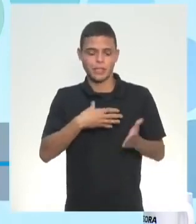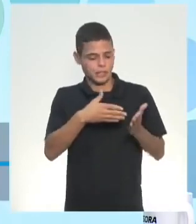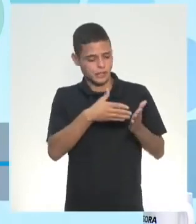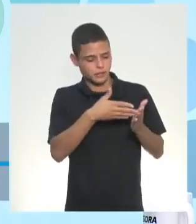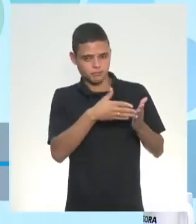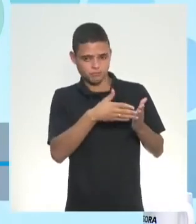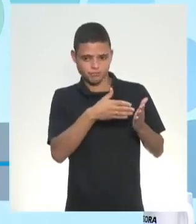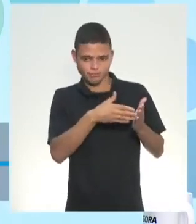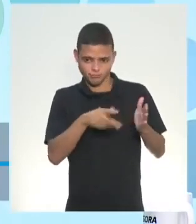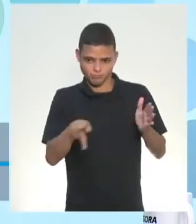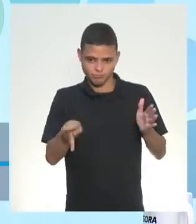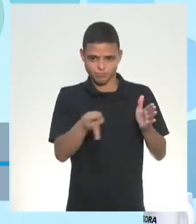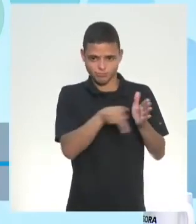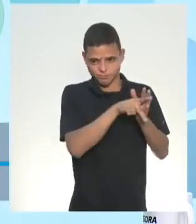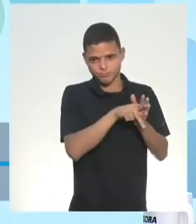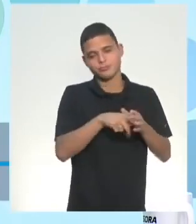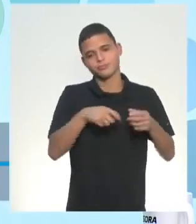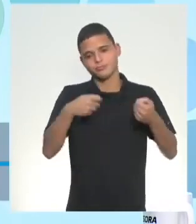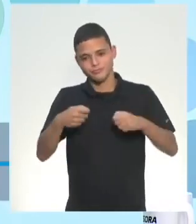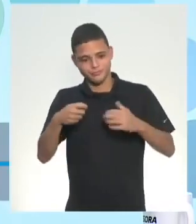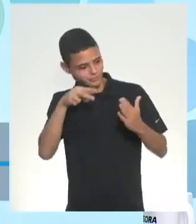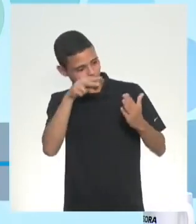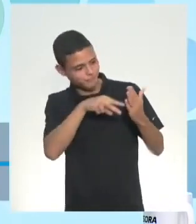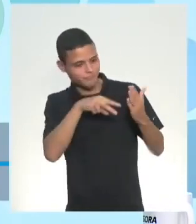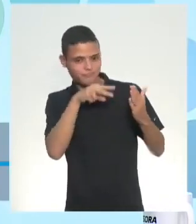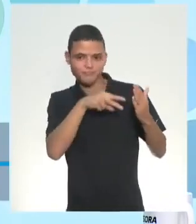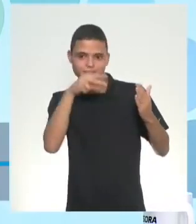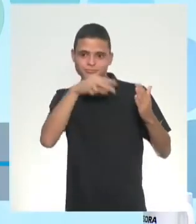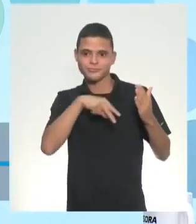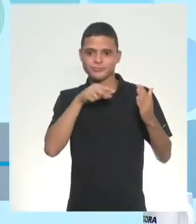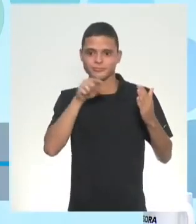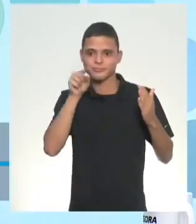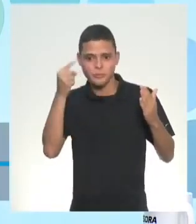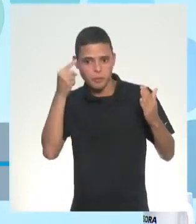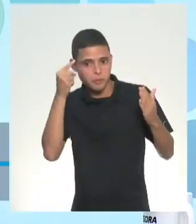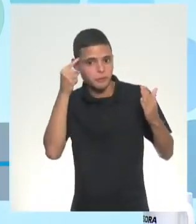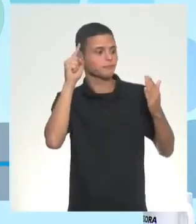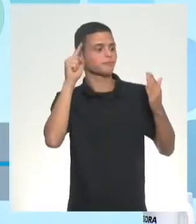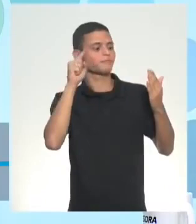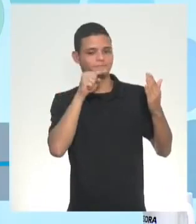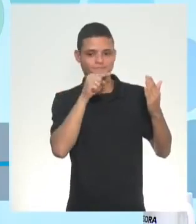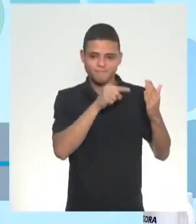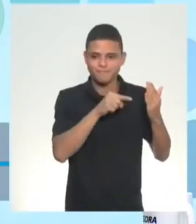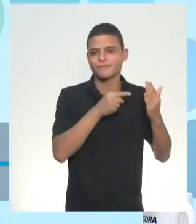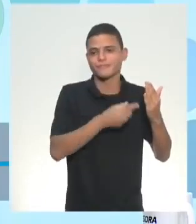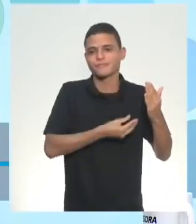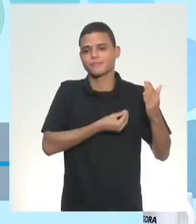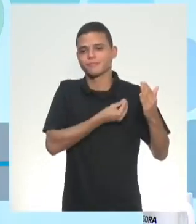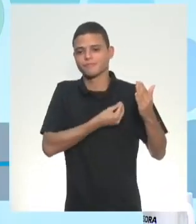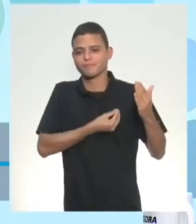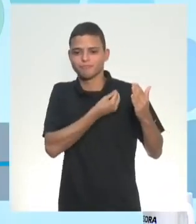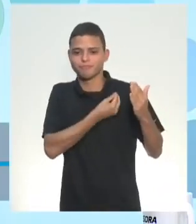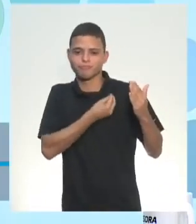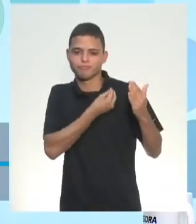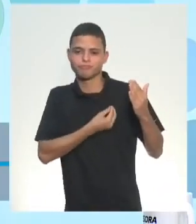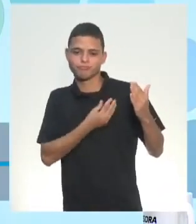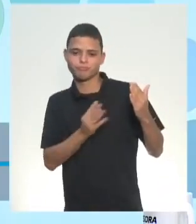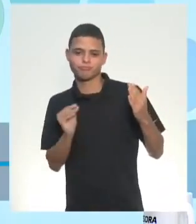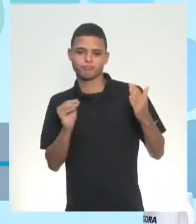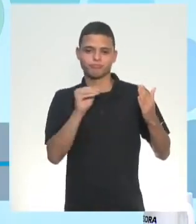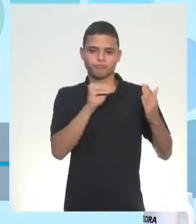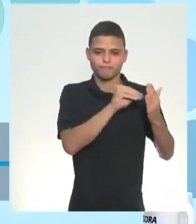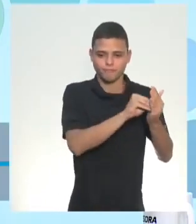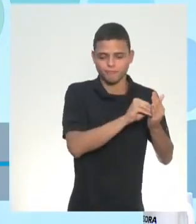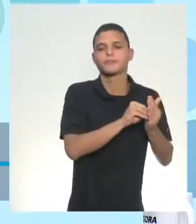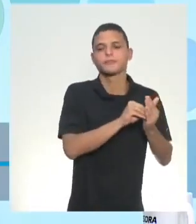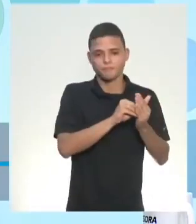é demais, viu, gente? Tem que ler. Tá? Então, é uma história de vida e uma dura